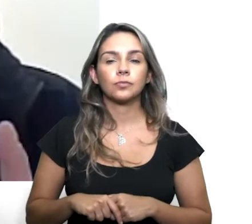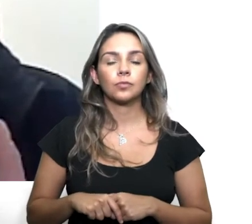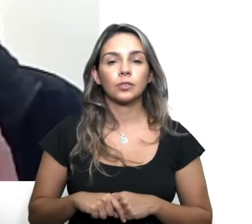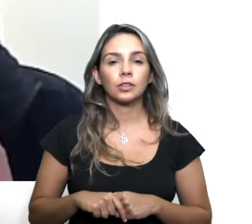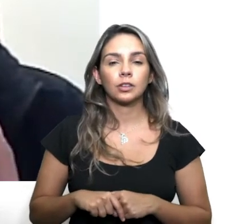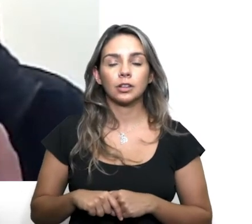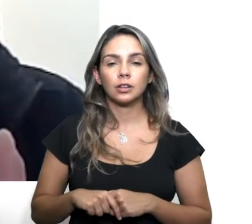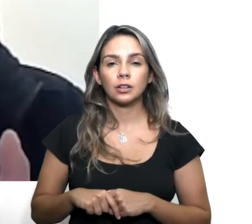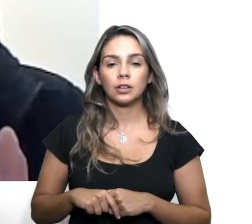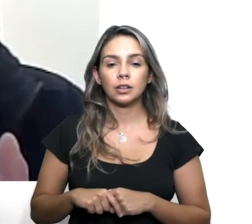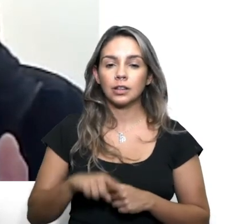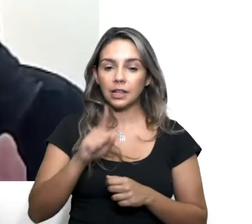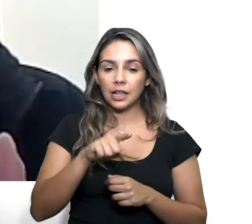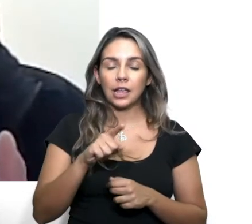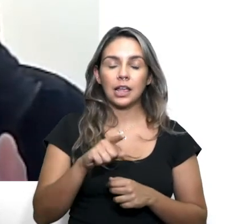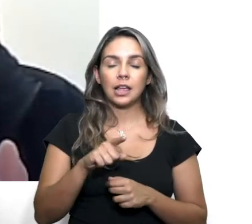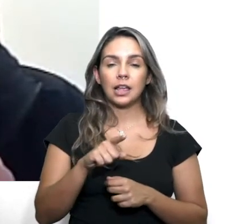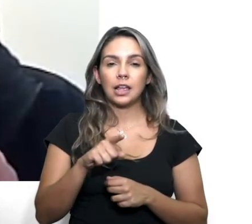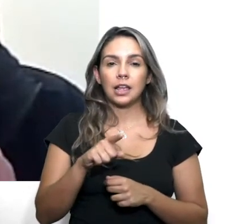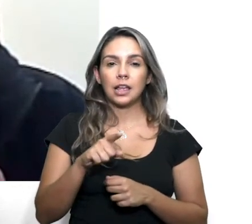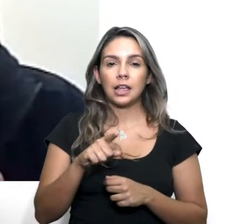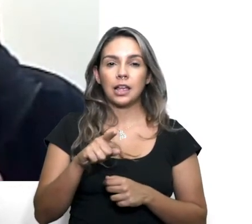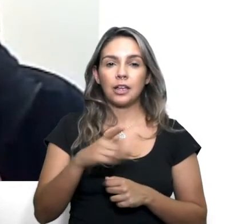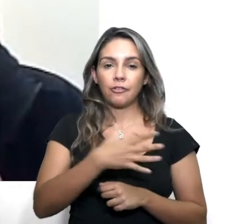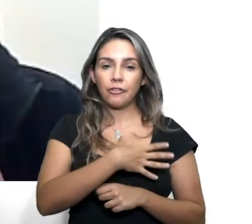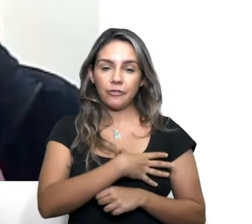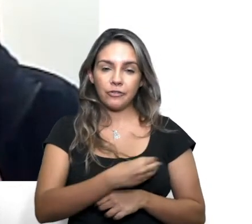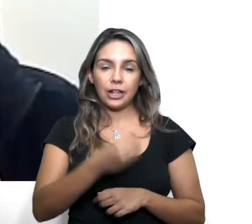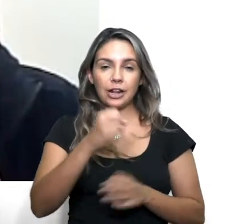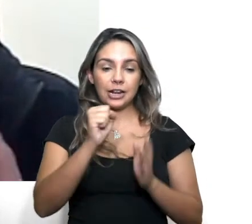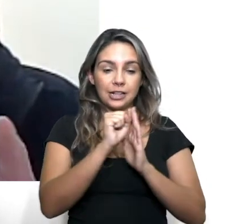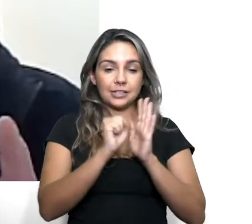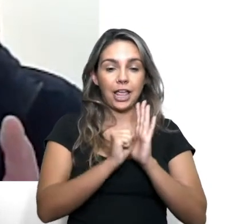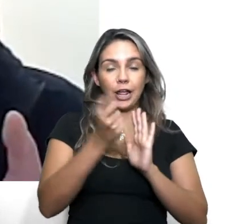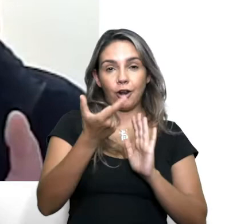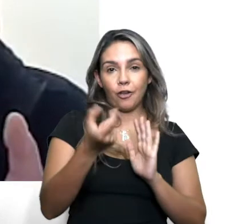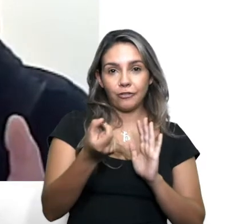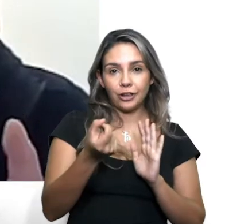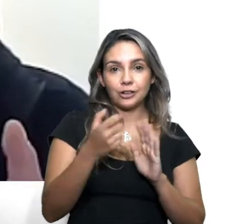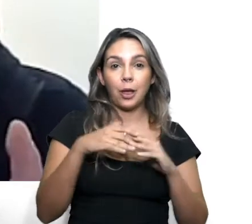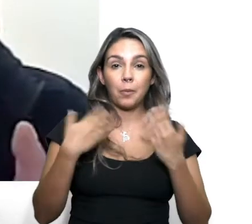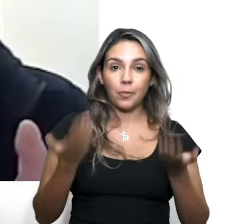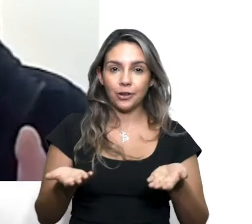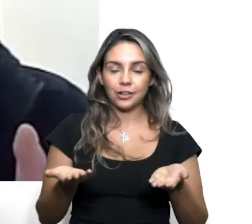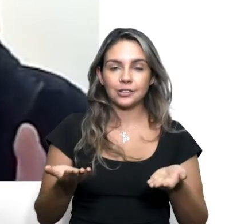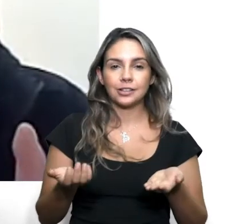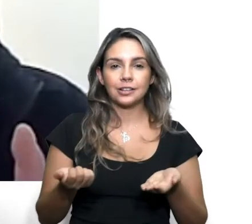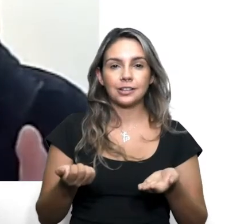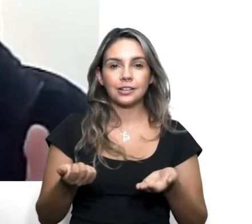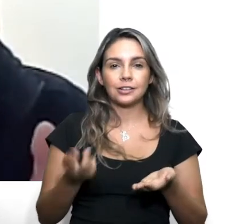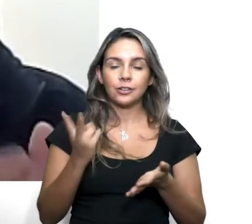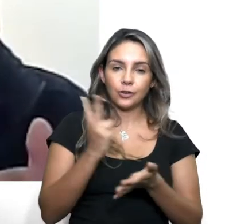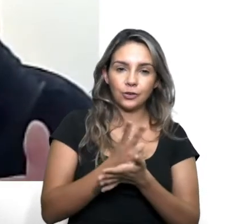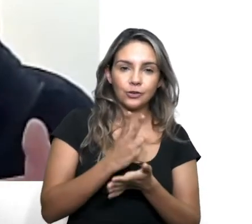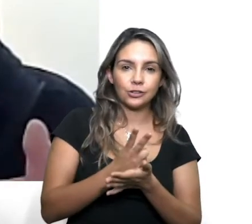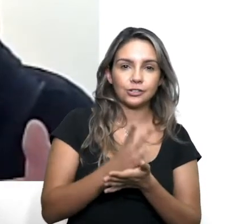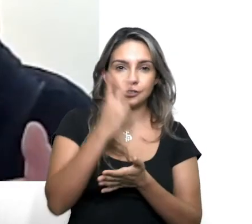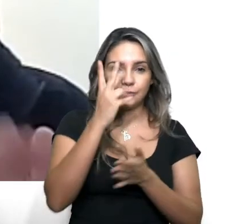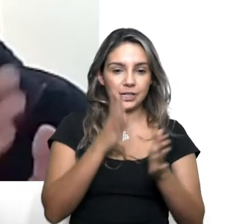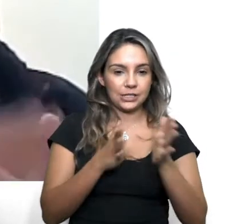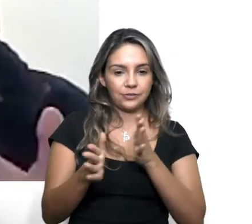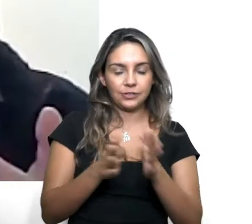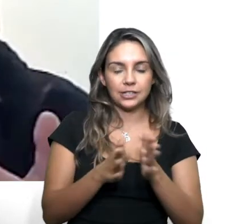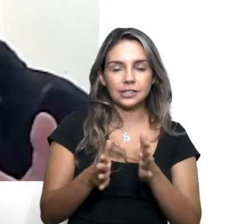performance. E isto é filho das vanguardas do século XX, não é? E, portanto, claro, continua a haver pintores como